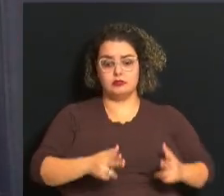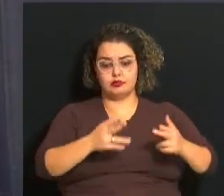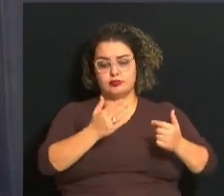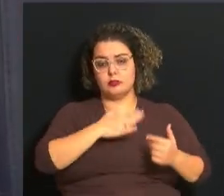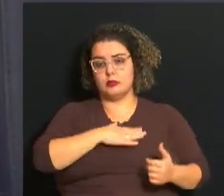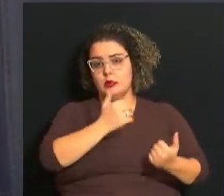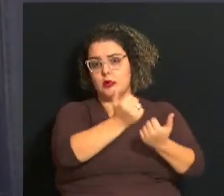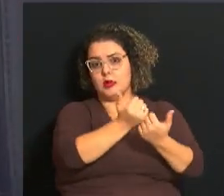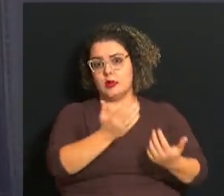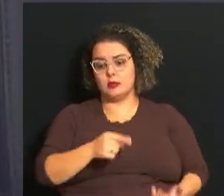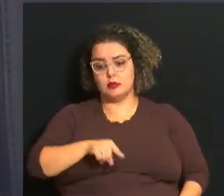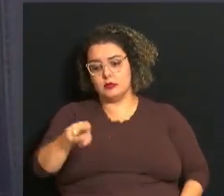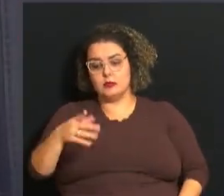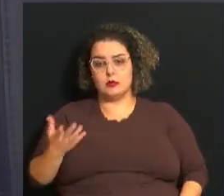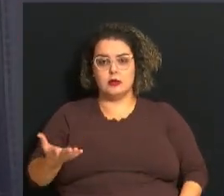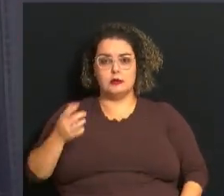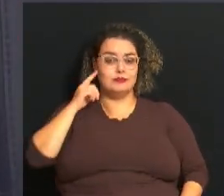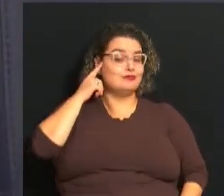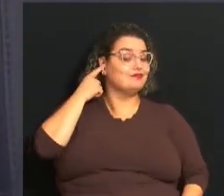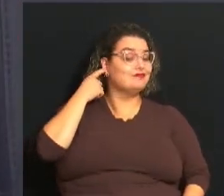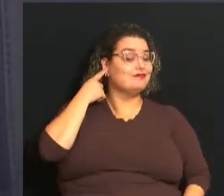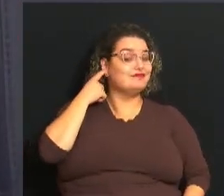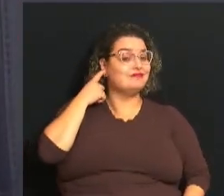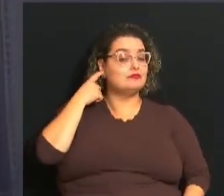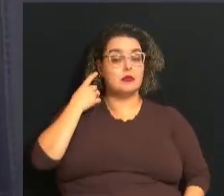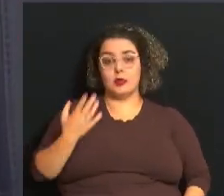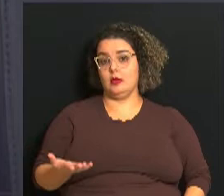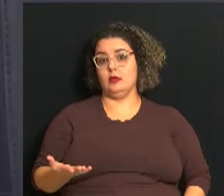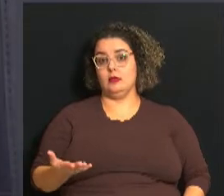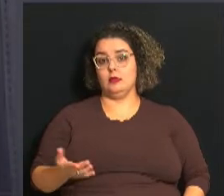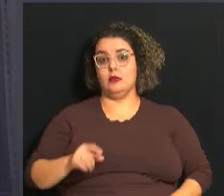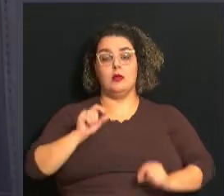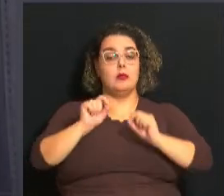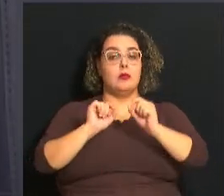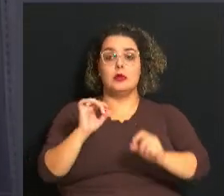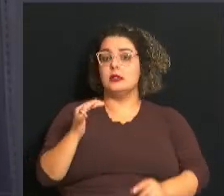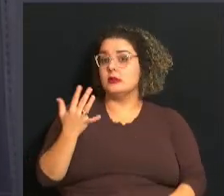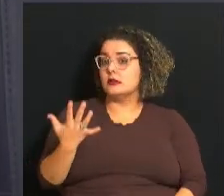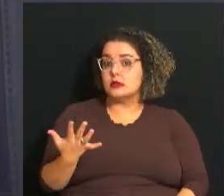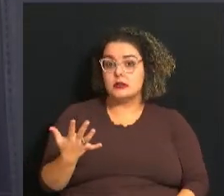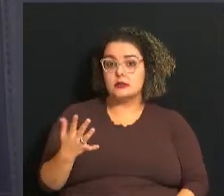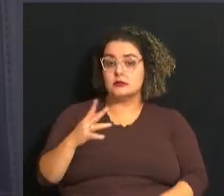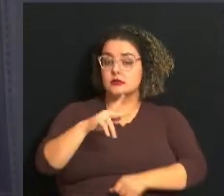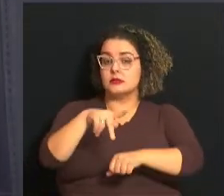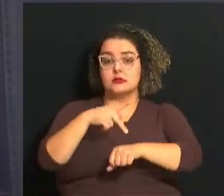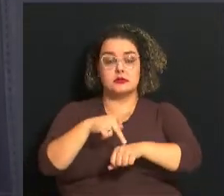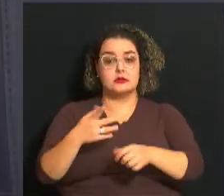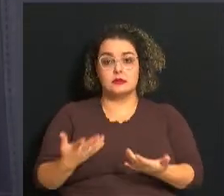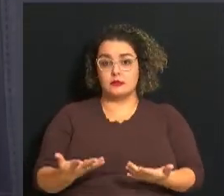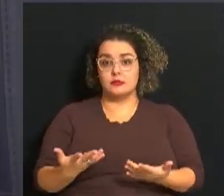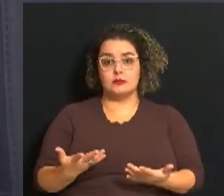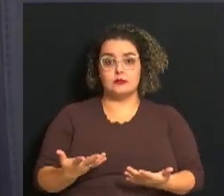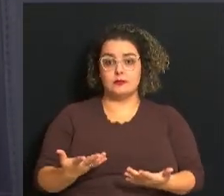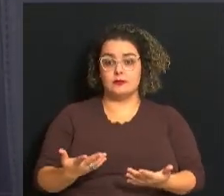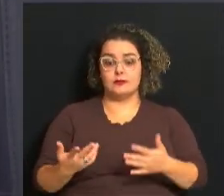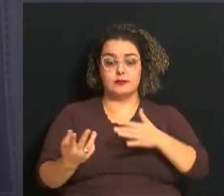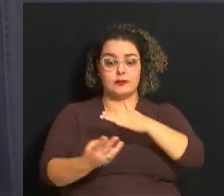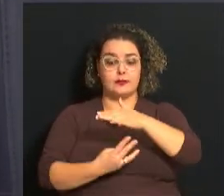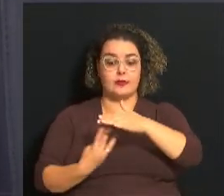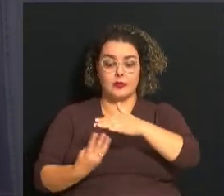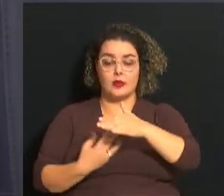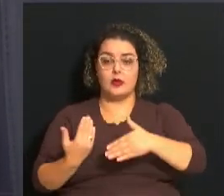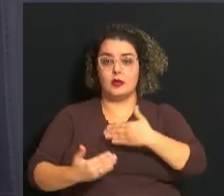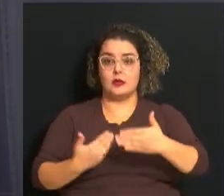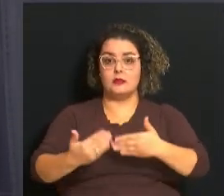e vou para lá então assim é muito assim o que tá acontecendo né nesse país com essa com a terceirização dos processos